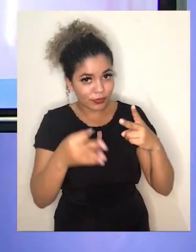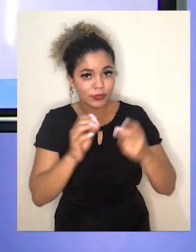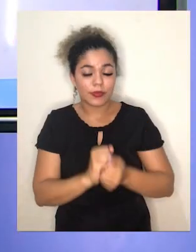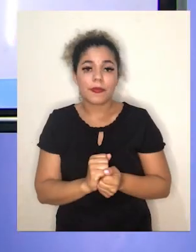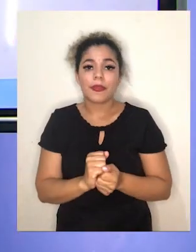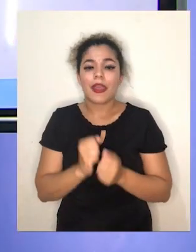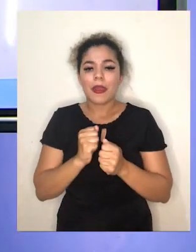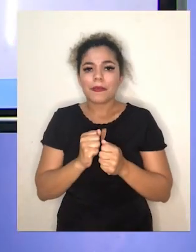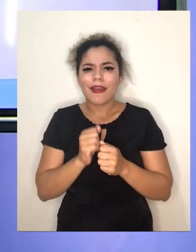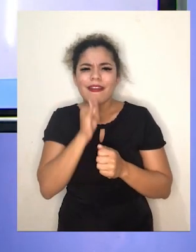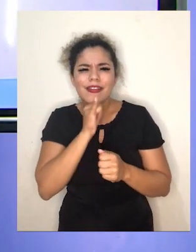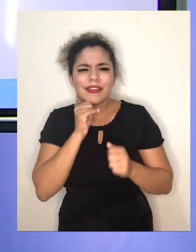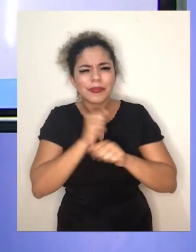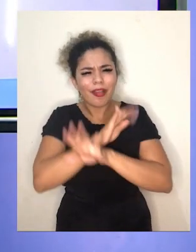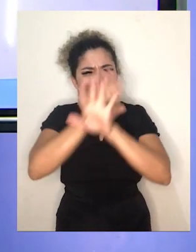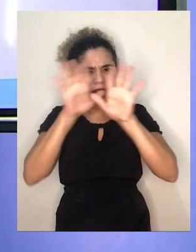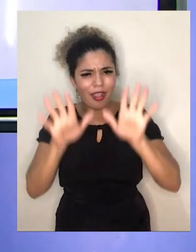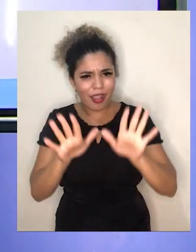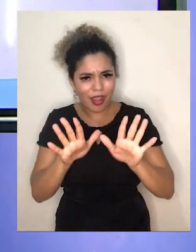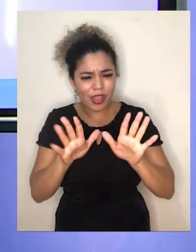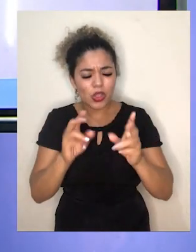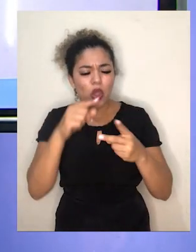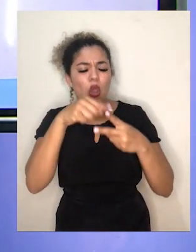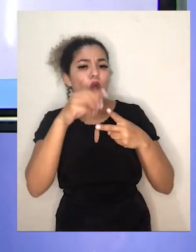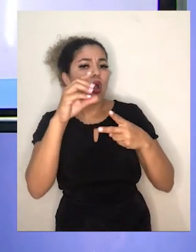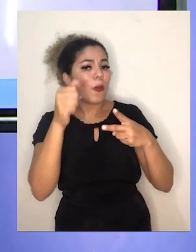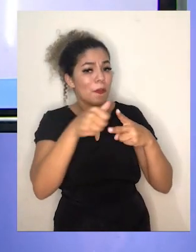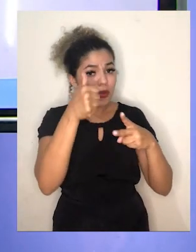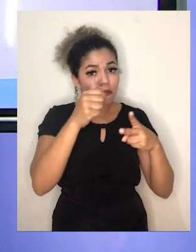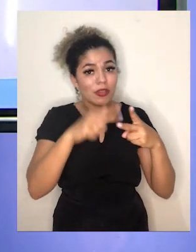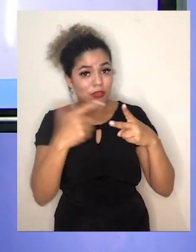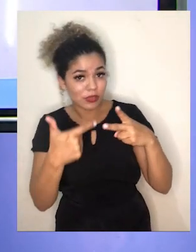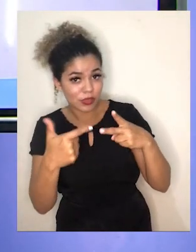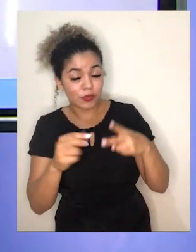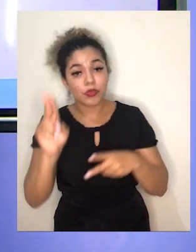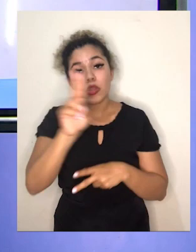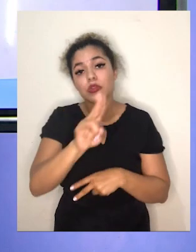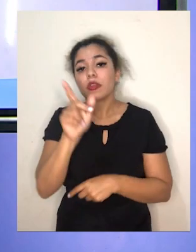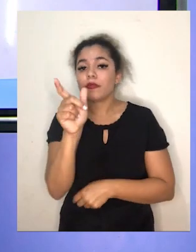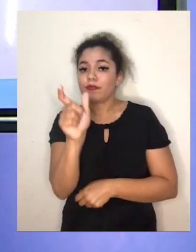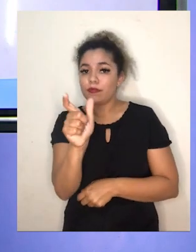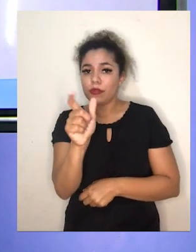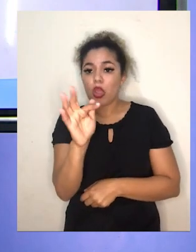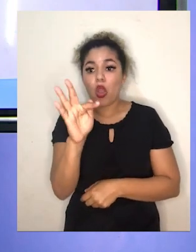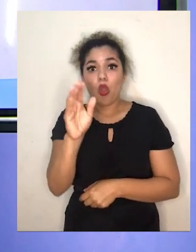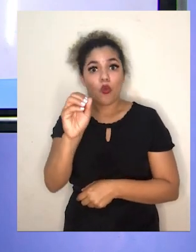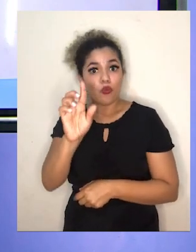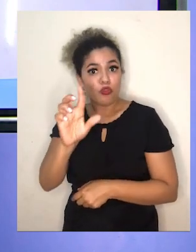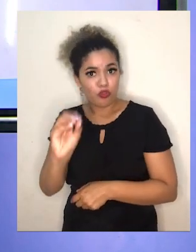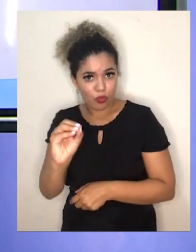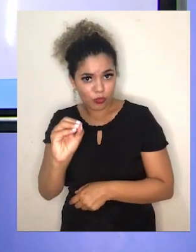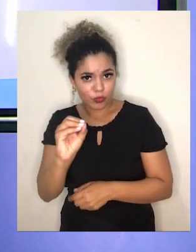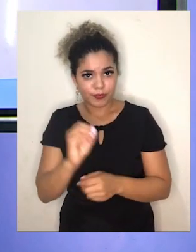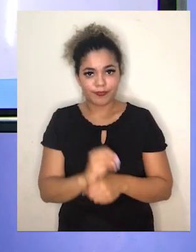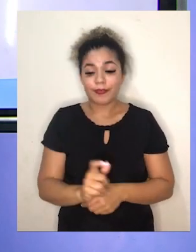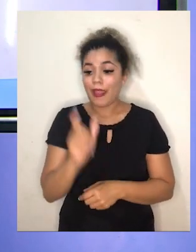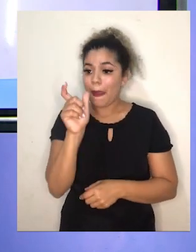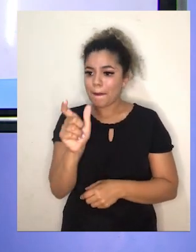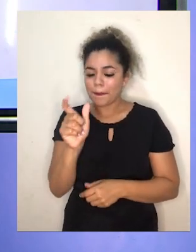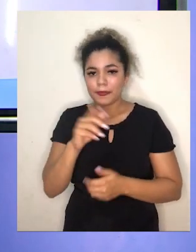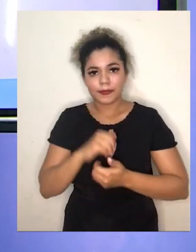Para exemplificar esse conceito de denotação e conotação, nós vamos usar a palavra fogo. Olha